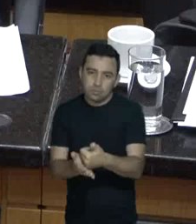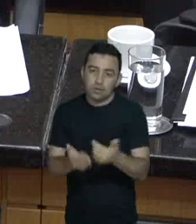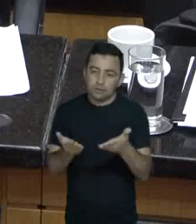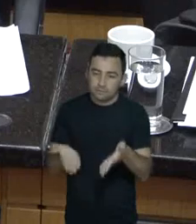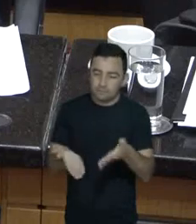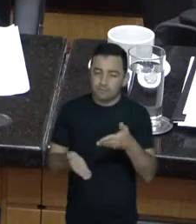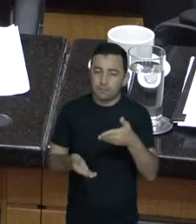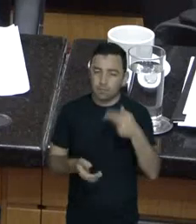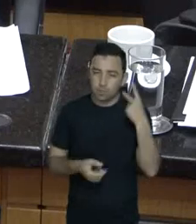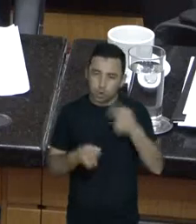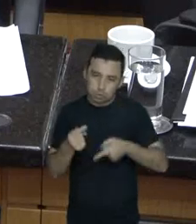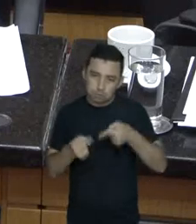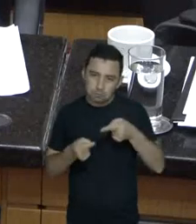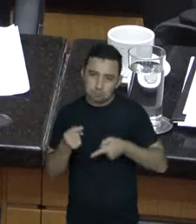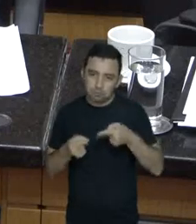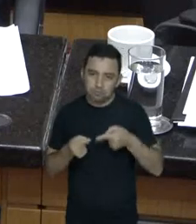política